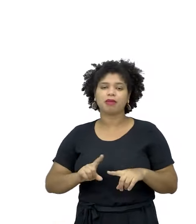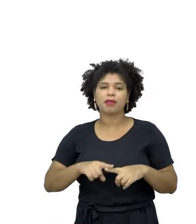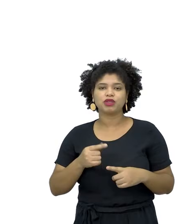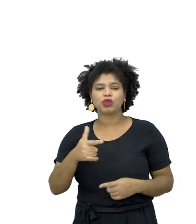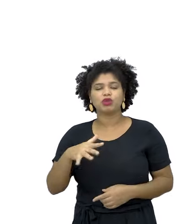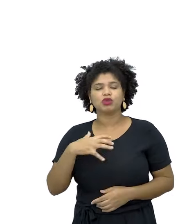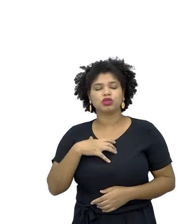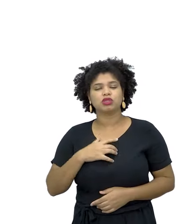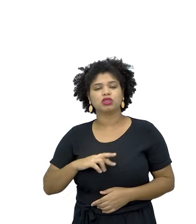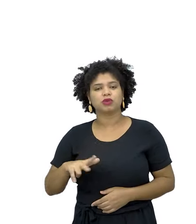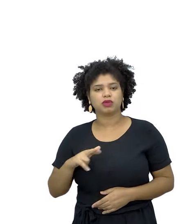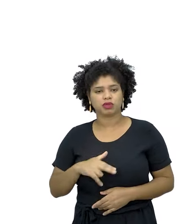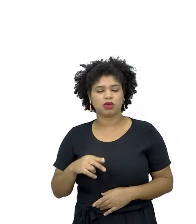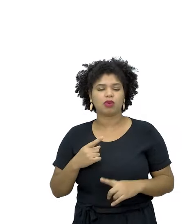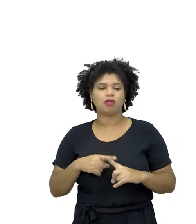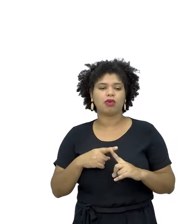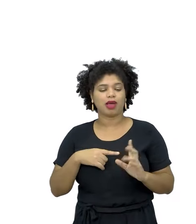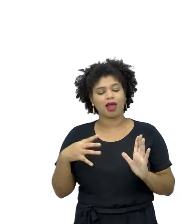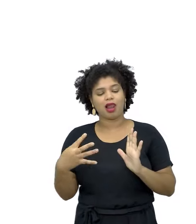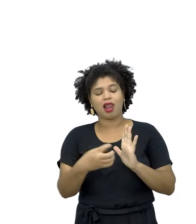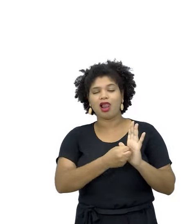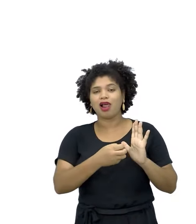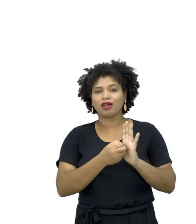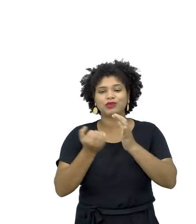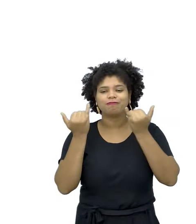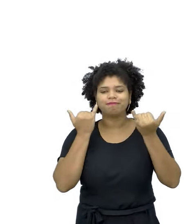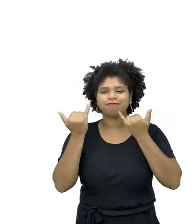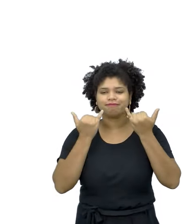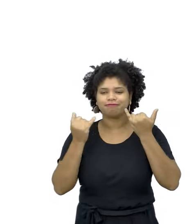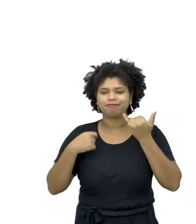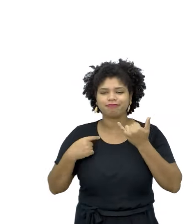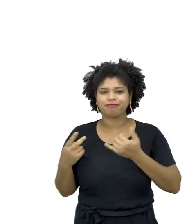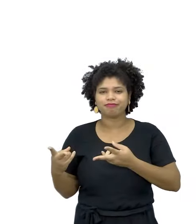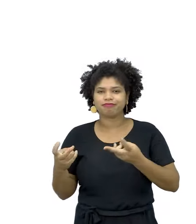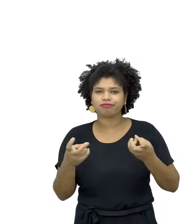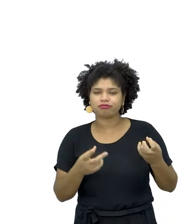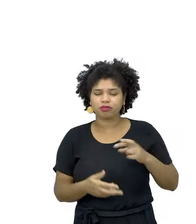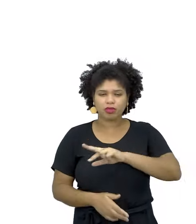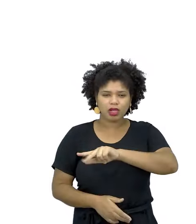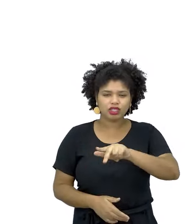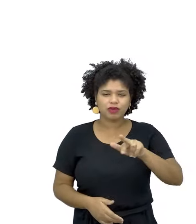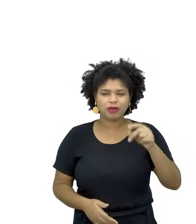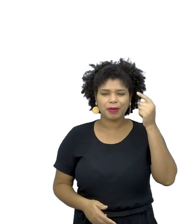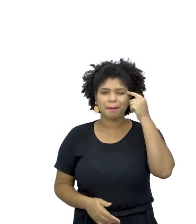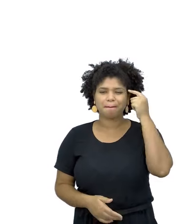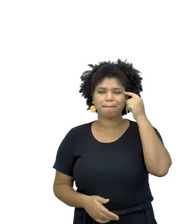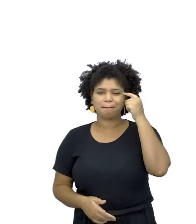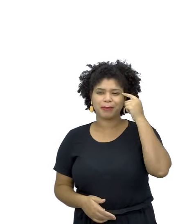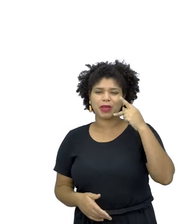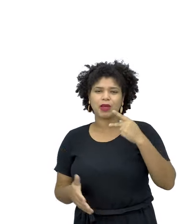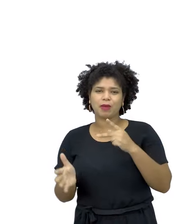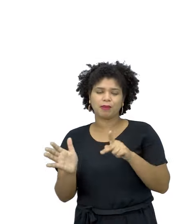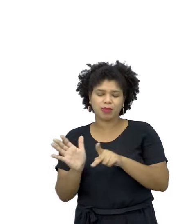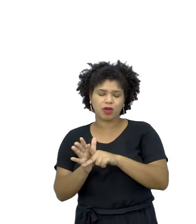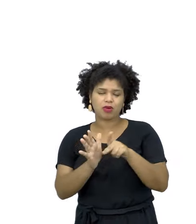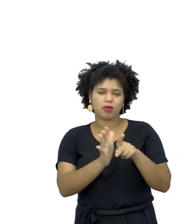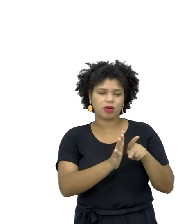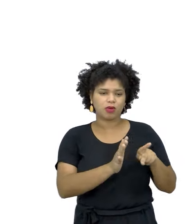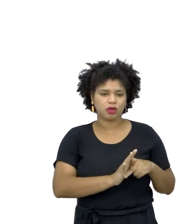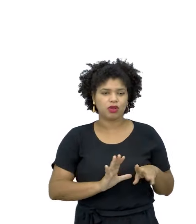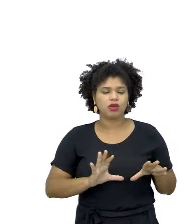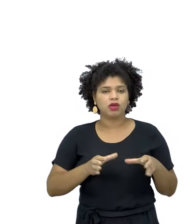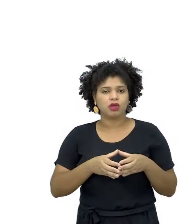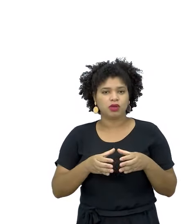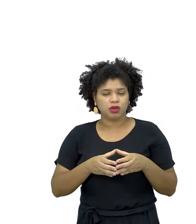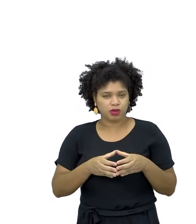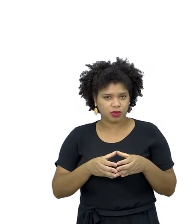quê? É a partir desses registros que nós vamos observar as diferentes formas de pensamento, os saberes individuais ou do grupo